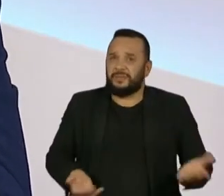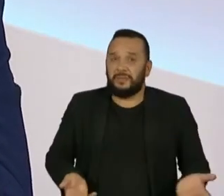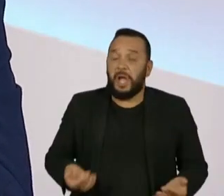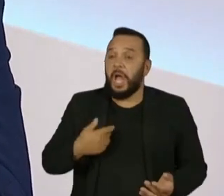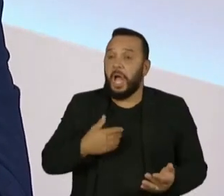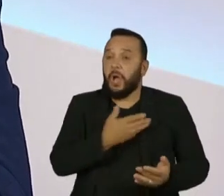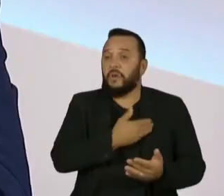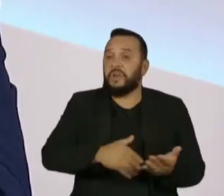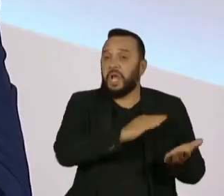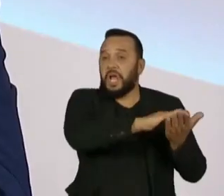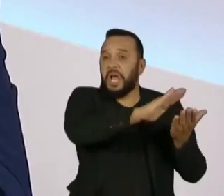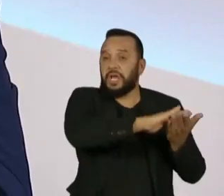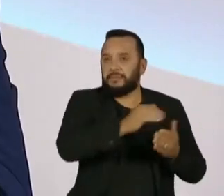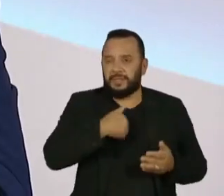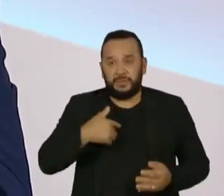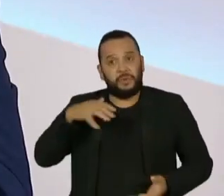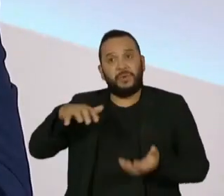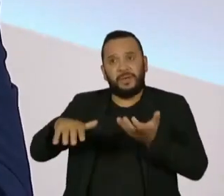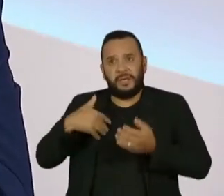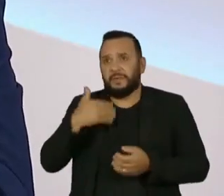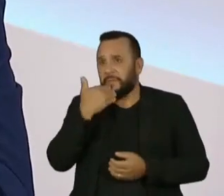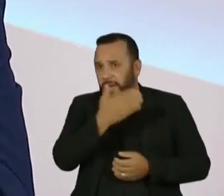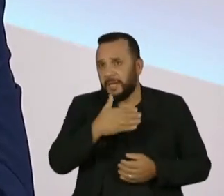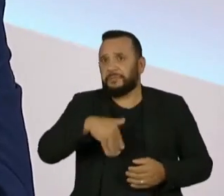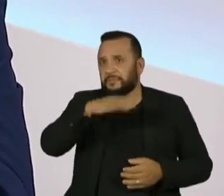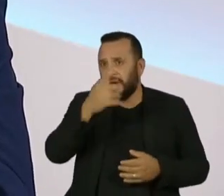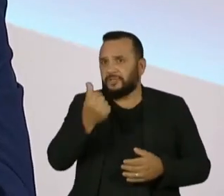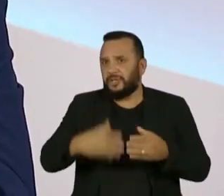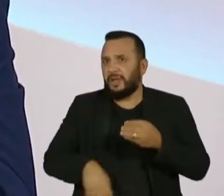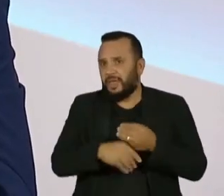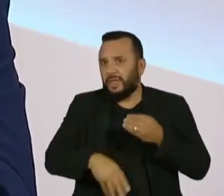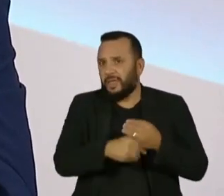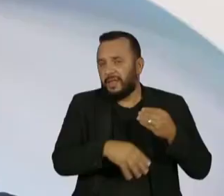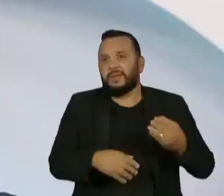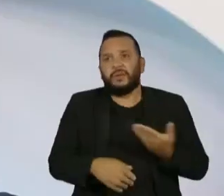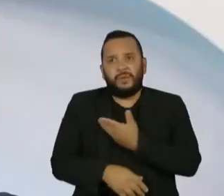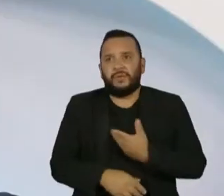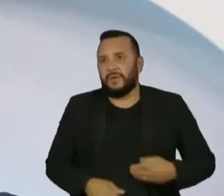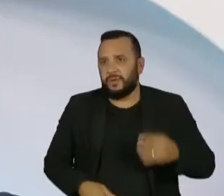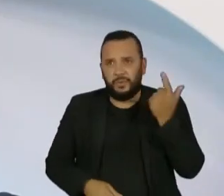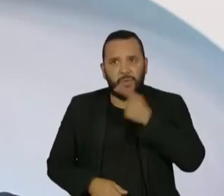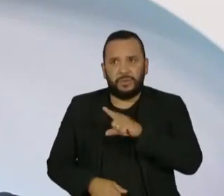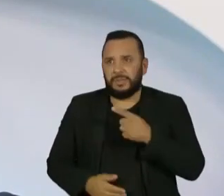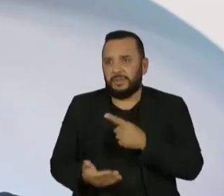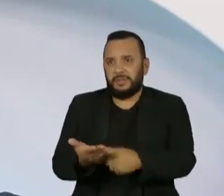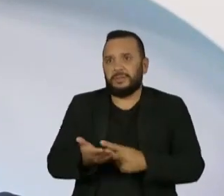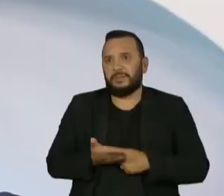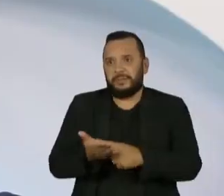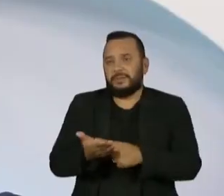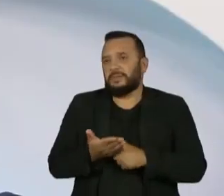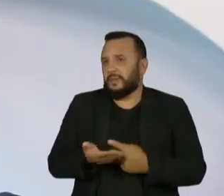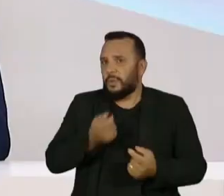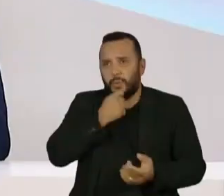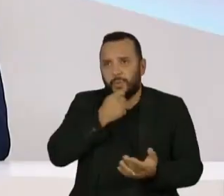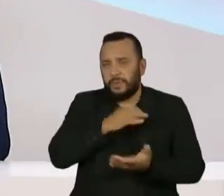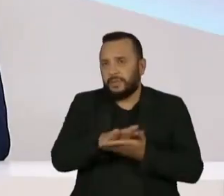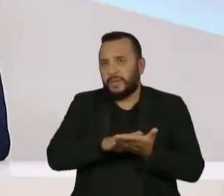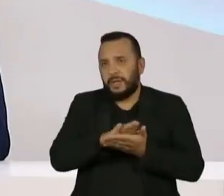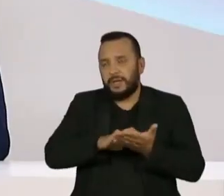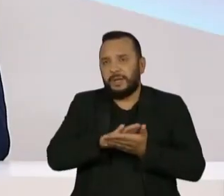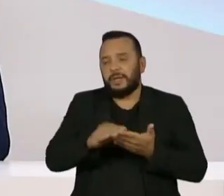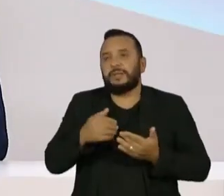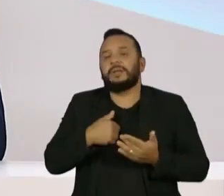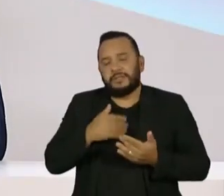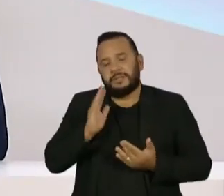gastando demais, mas o Congresso está aí pedindo mais, cada vez mais. E, inclusive, o governo ainda não conseguiu ajeitar a situação com o Congresso. O Arthur Lira